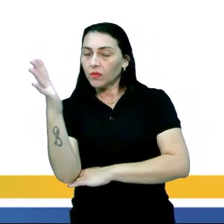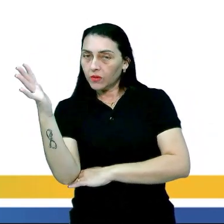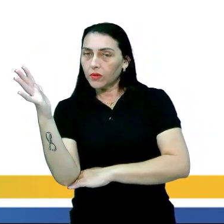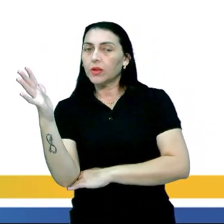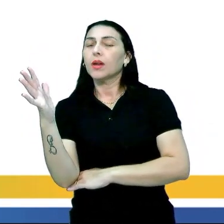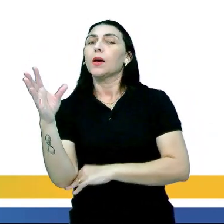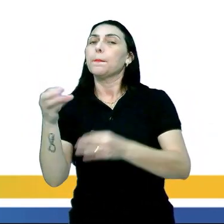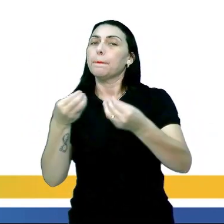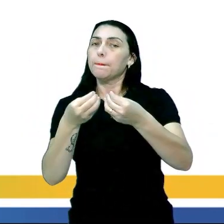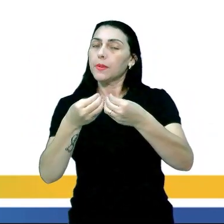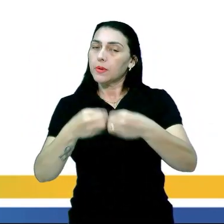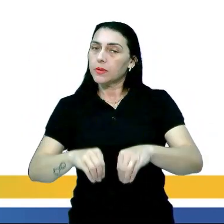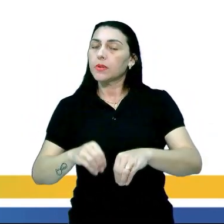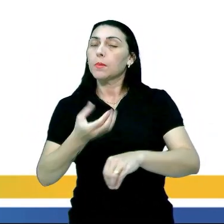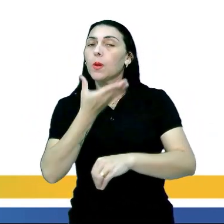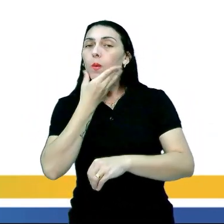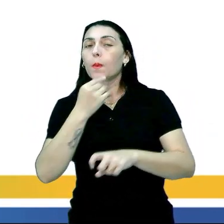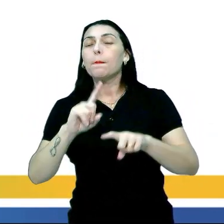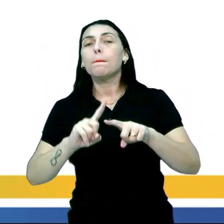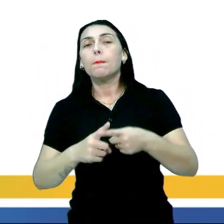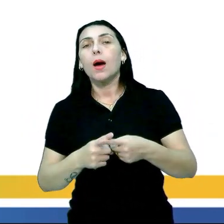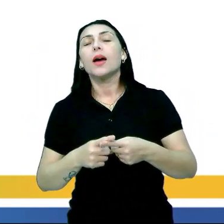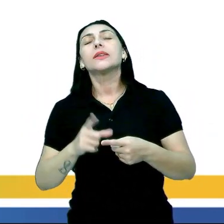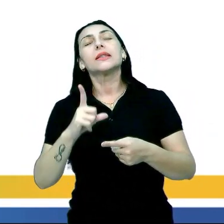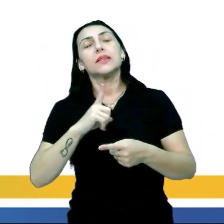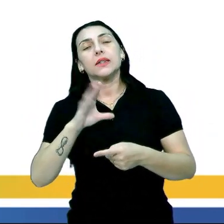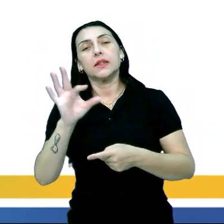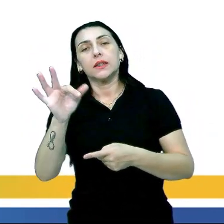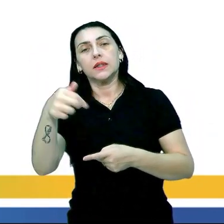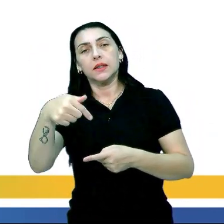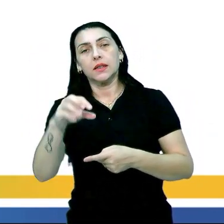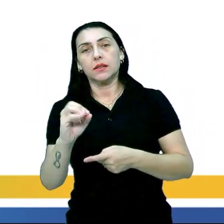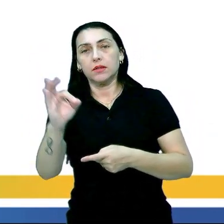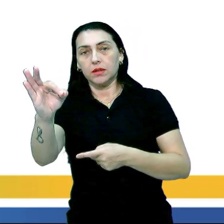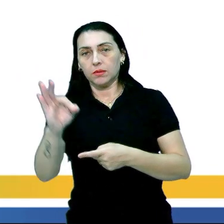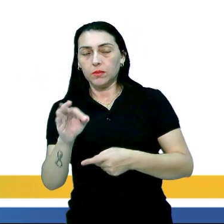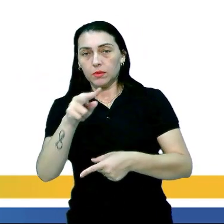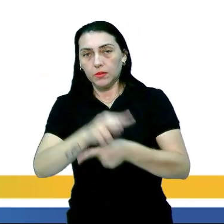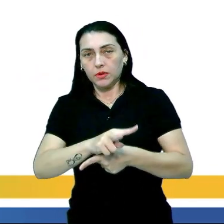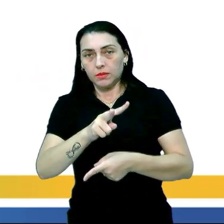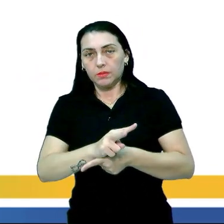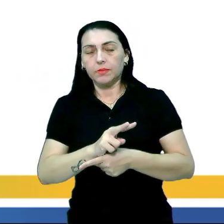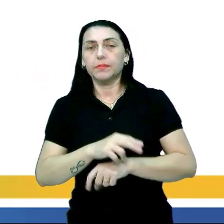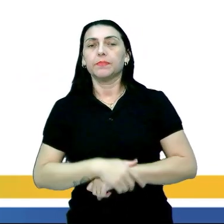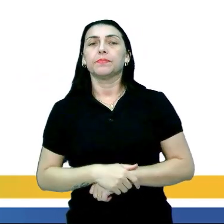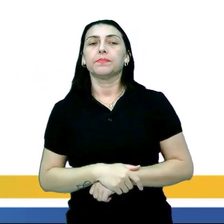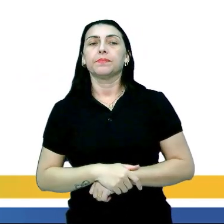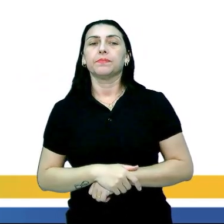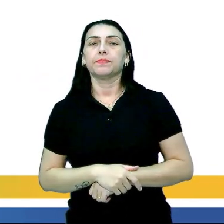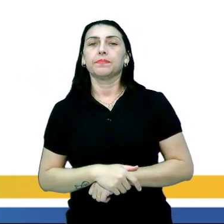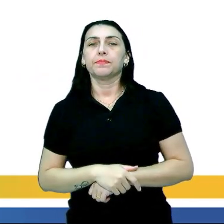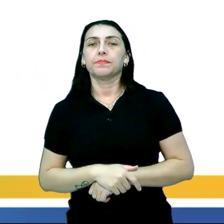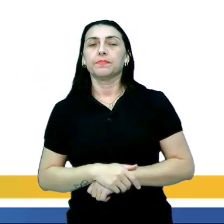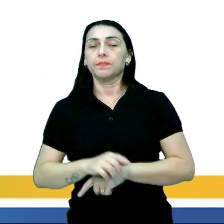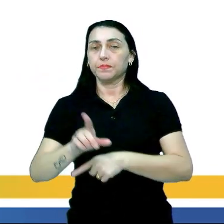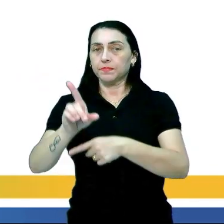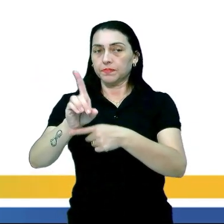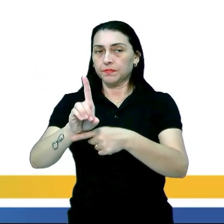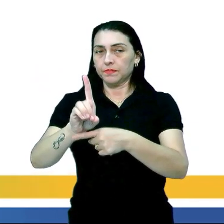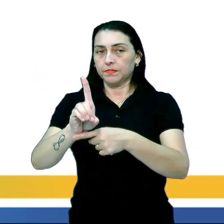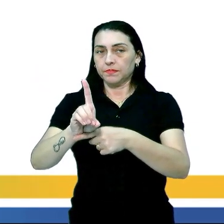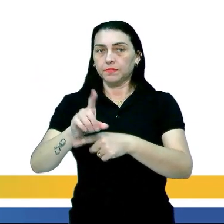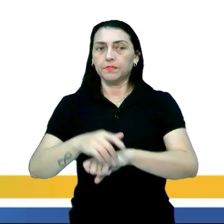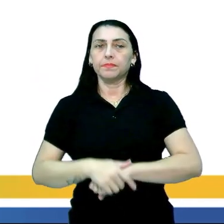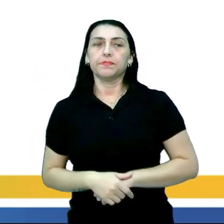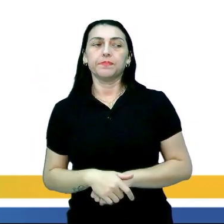bastante afetada pela ação humana, mas que ainda resta aí 70% preservada. Vamos então